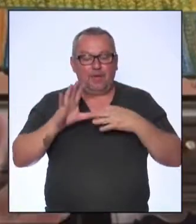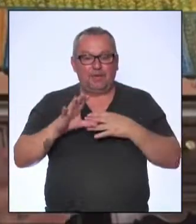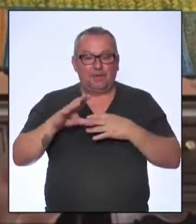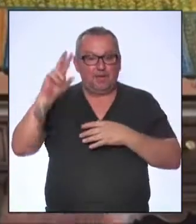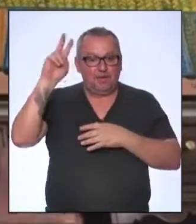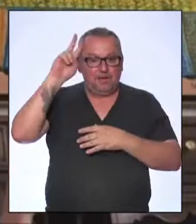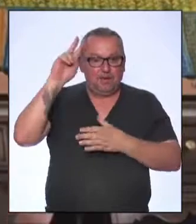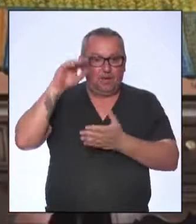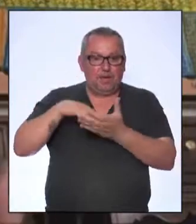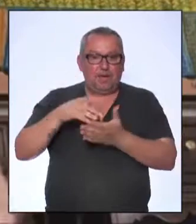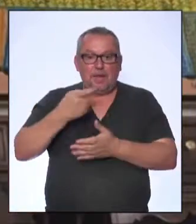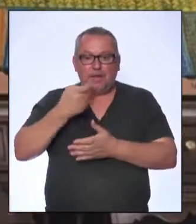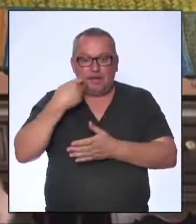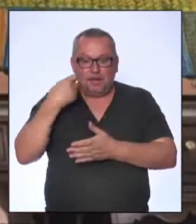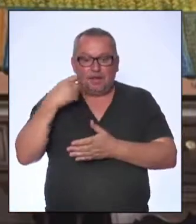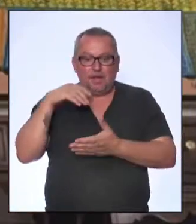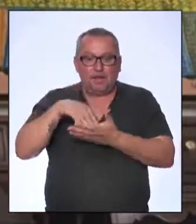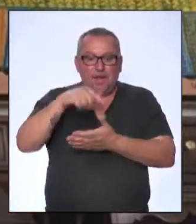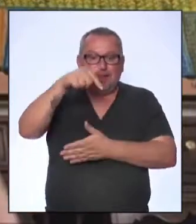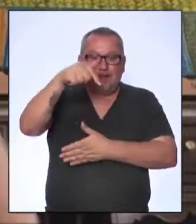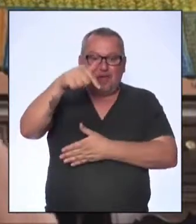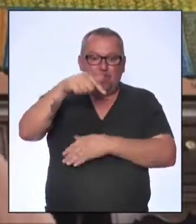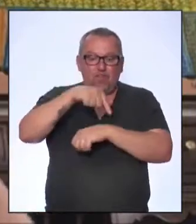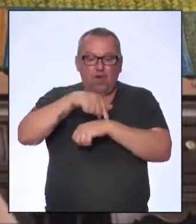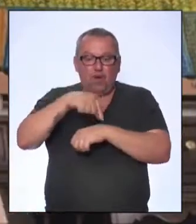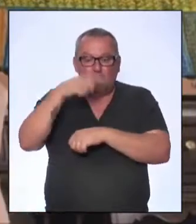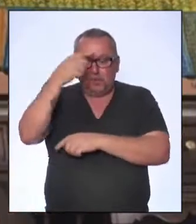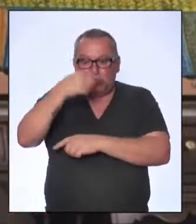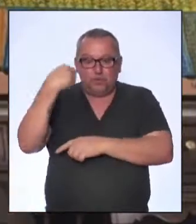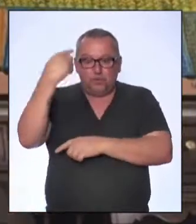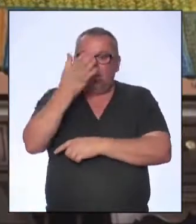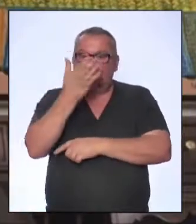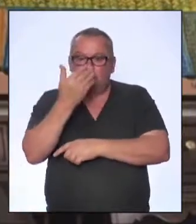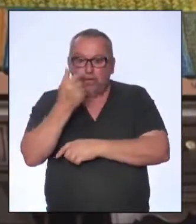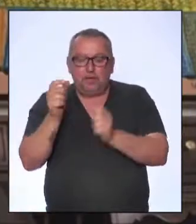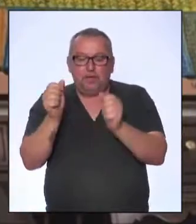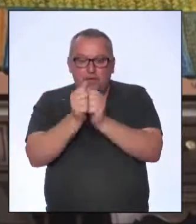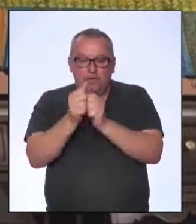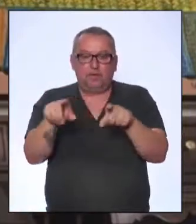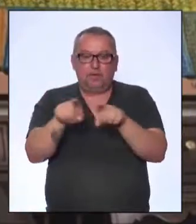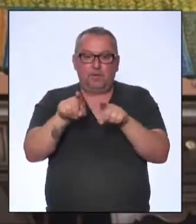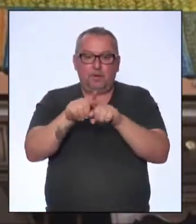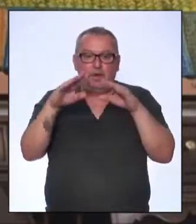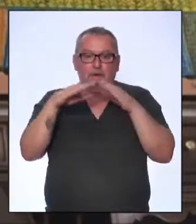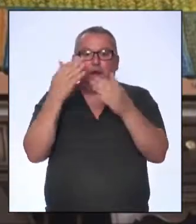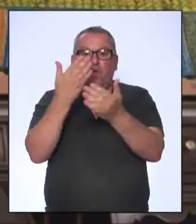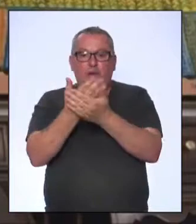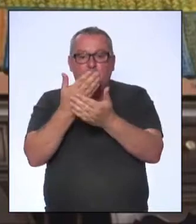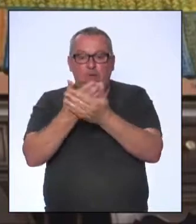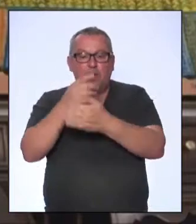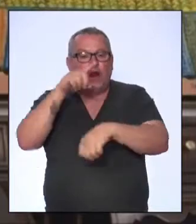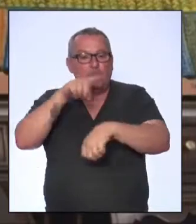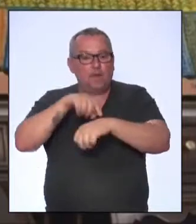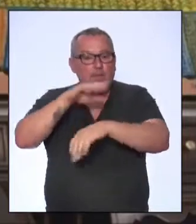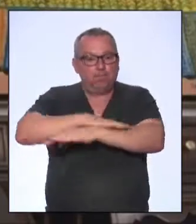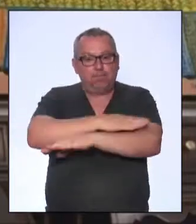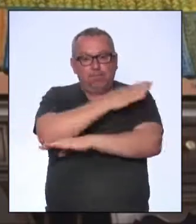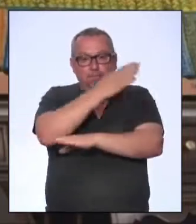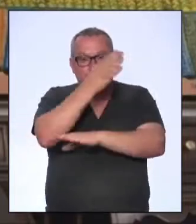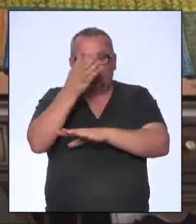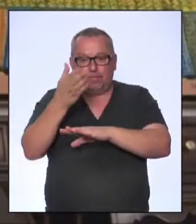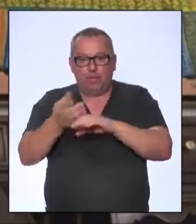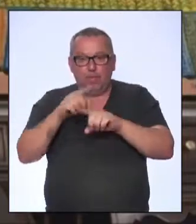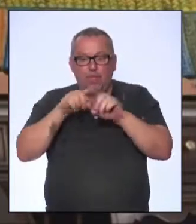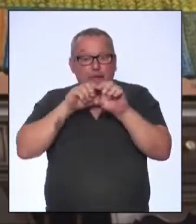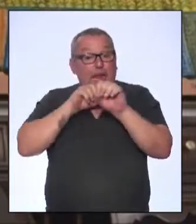a sexta, no mínimo 7 horas com alimentação incluída, então é uma escola de tempo integral. Agora, a